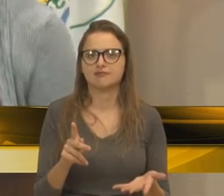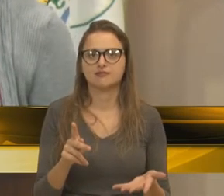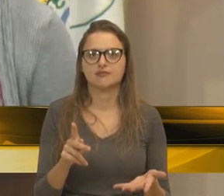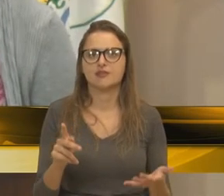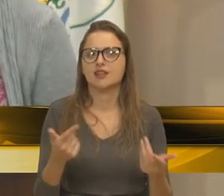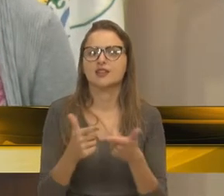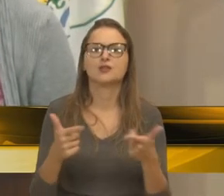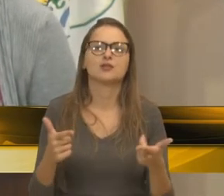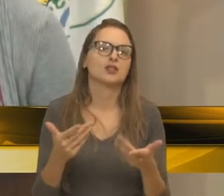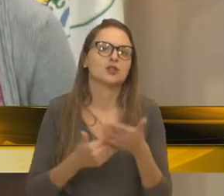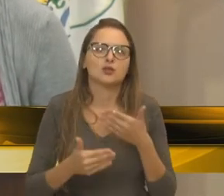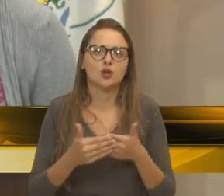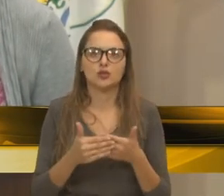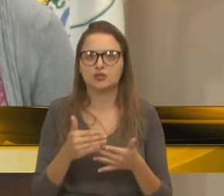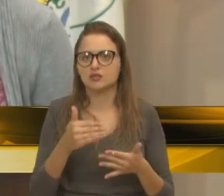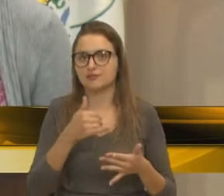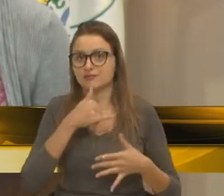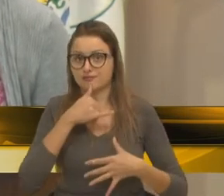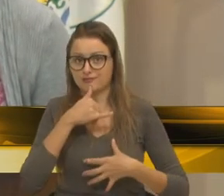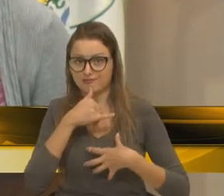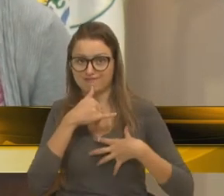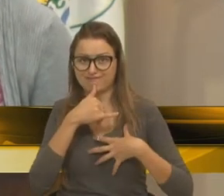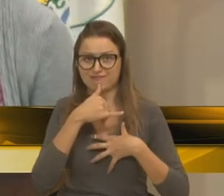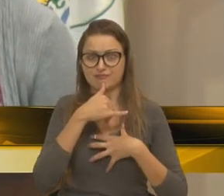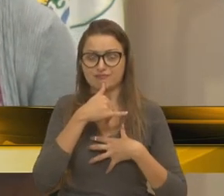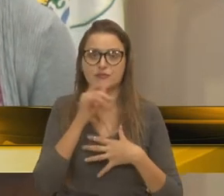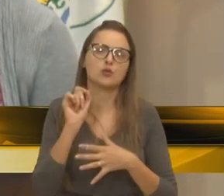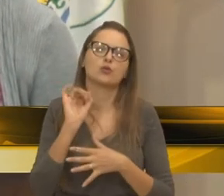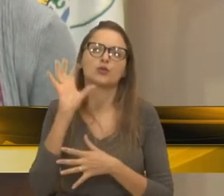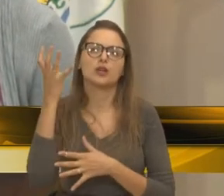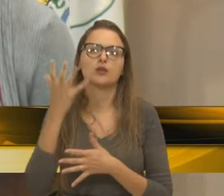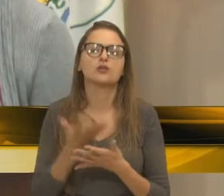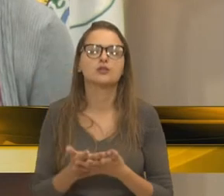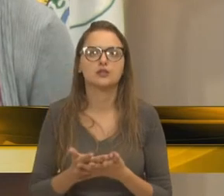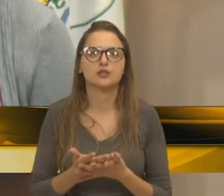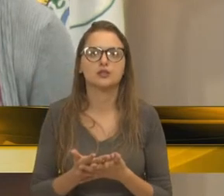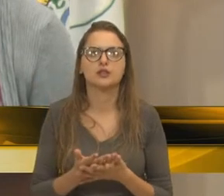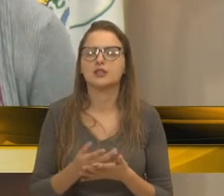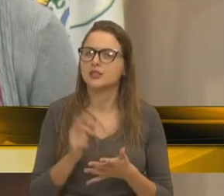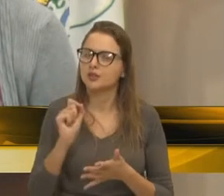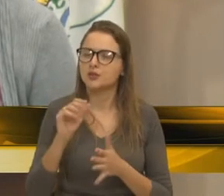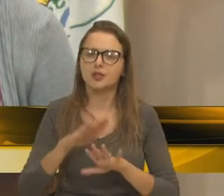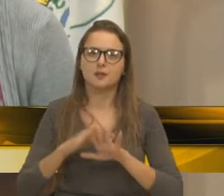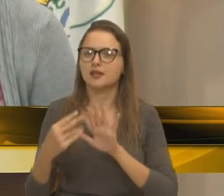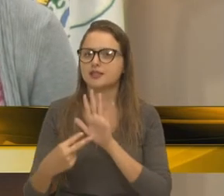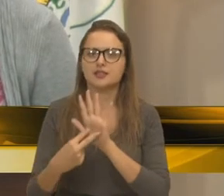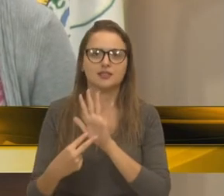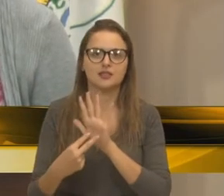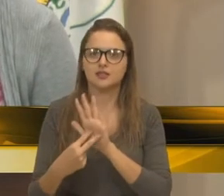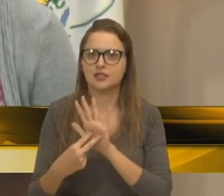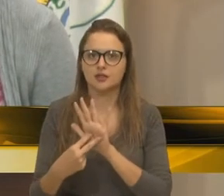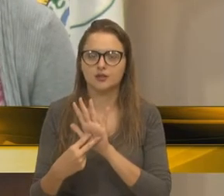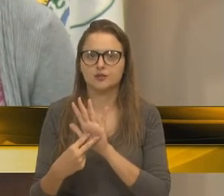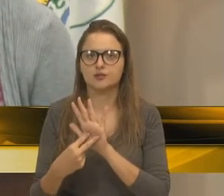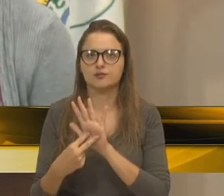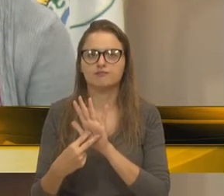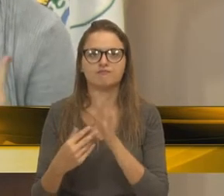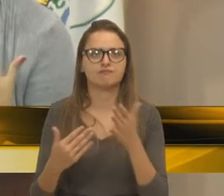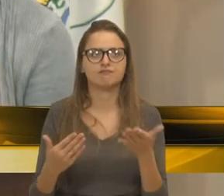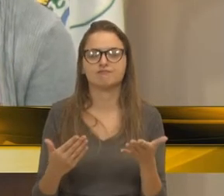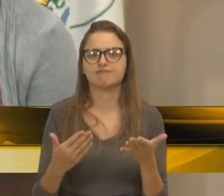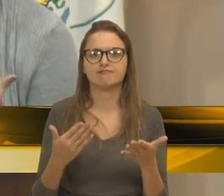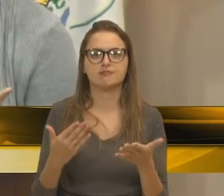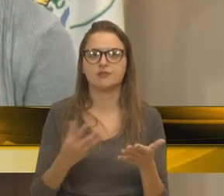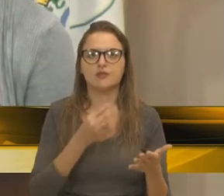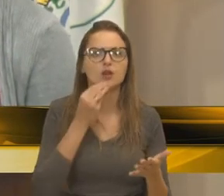ninguém que não ficou abalado com toda aquela situação que aconteceu. E aí chama a atenção a questão,